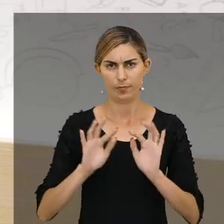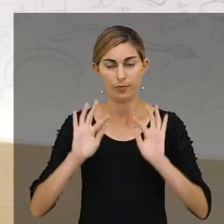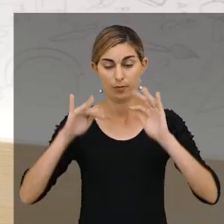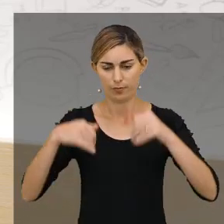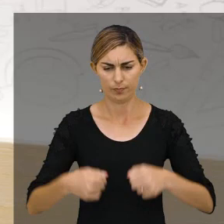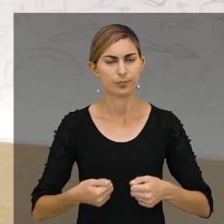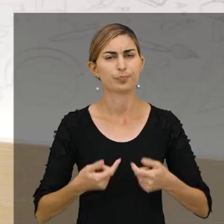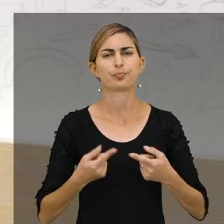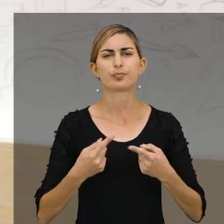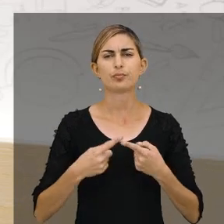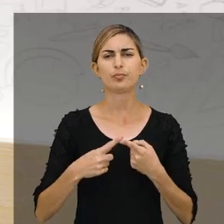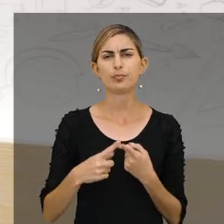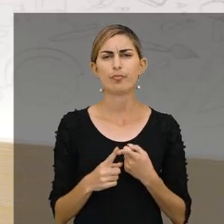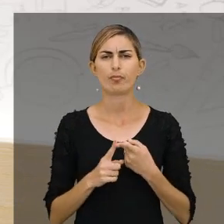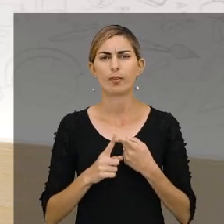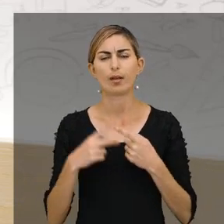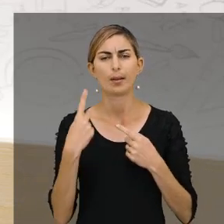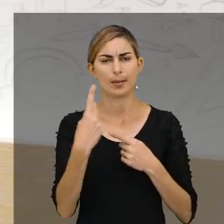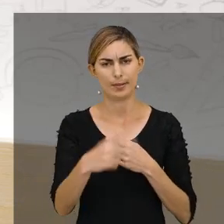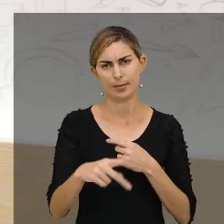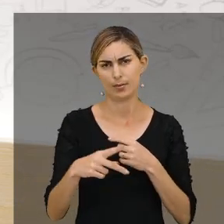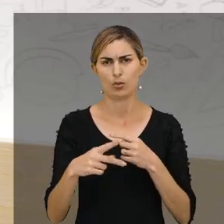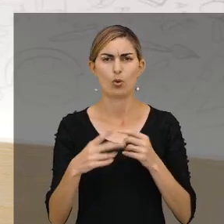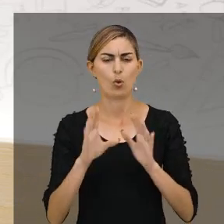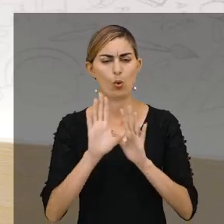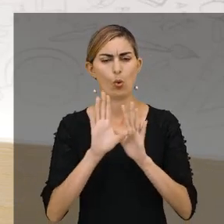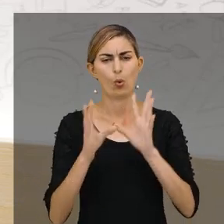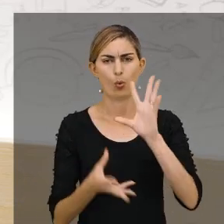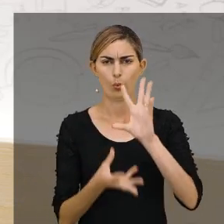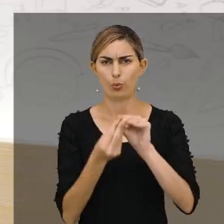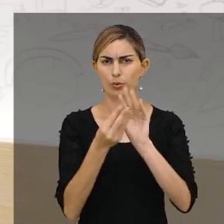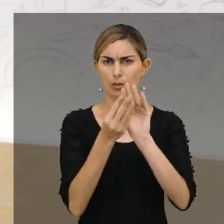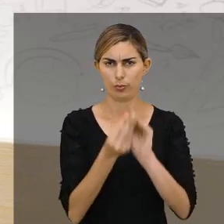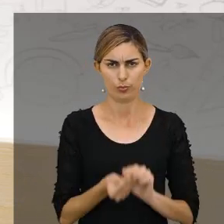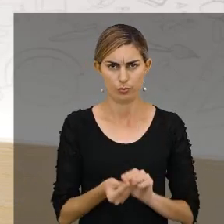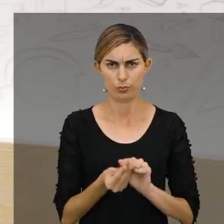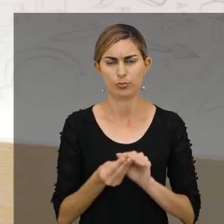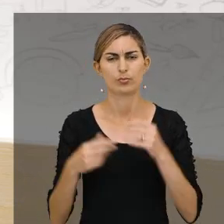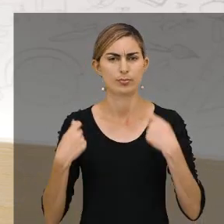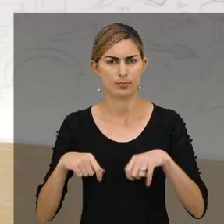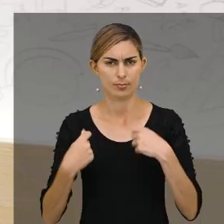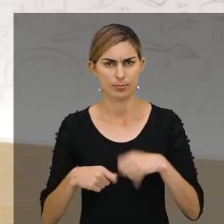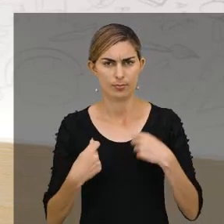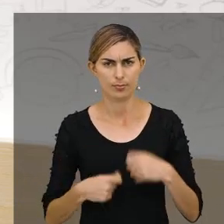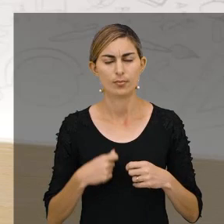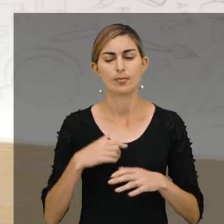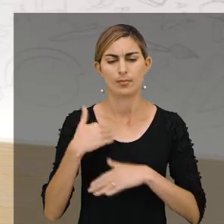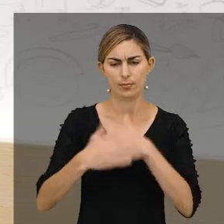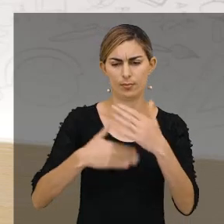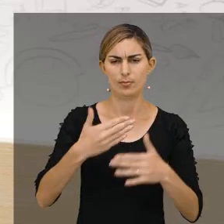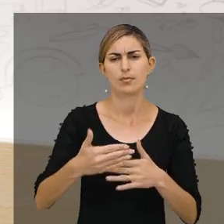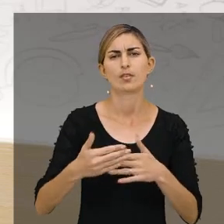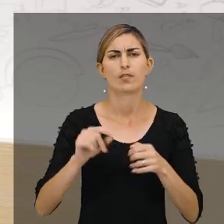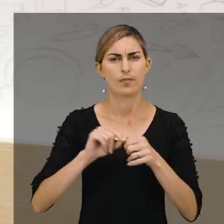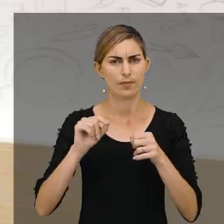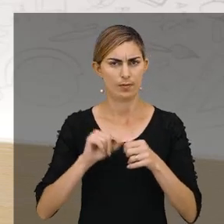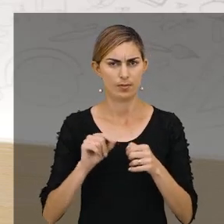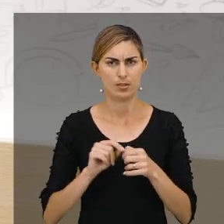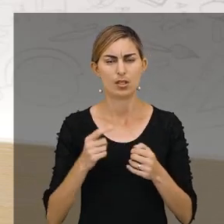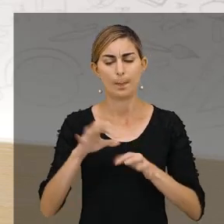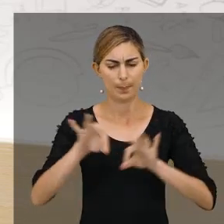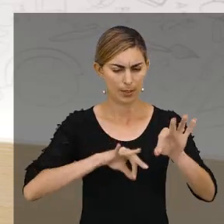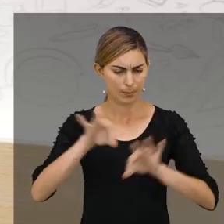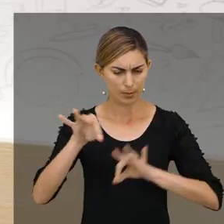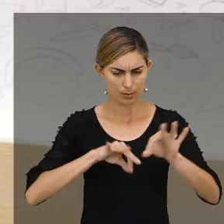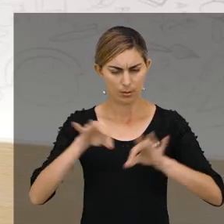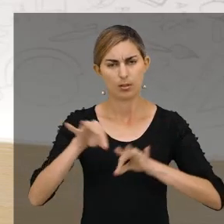esta finalidade, né, para a assimilação do conteúdo necessário para posteriormente vocês estarem